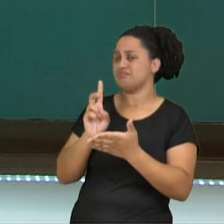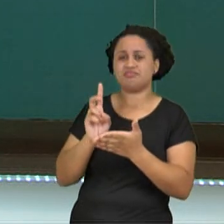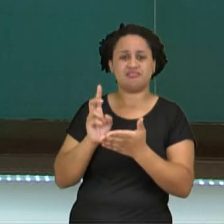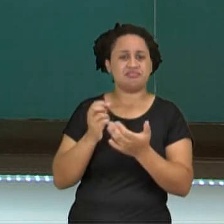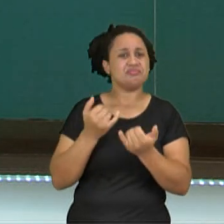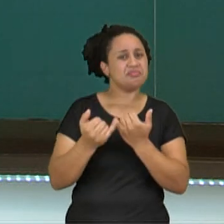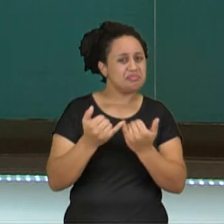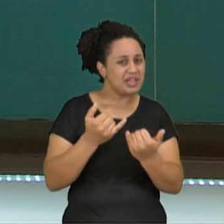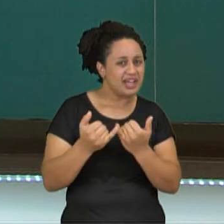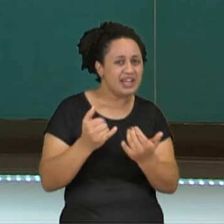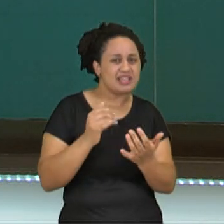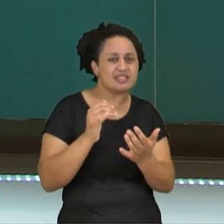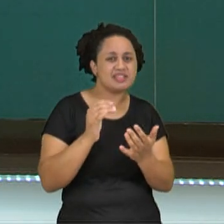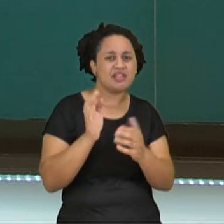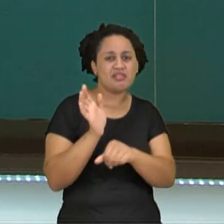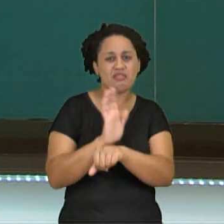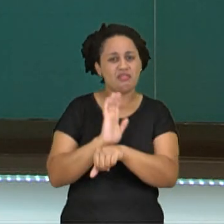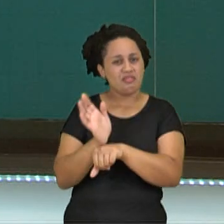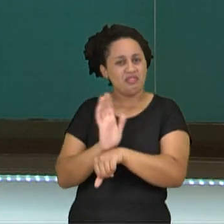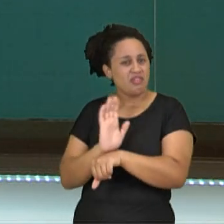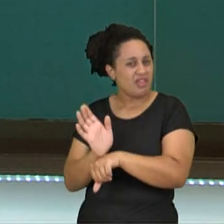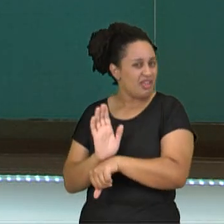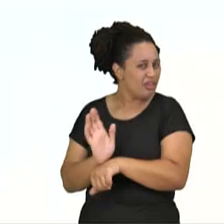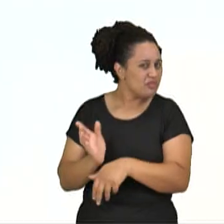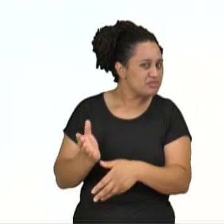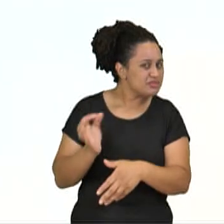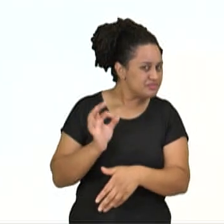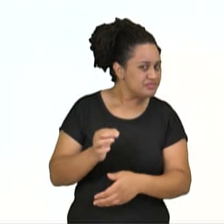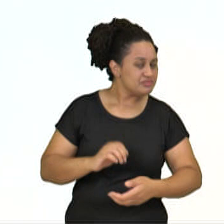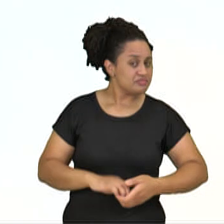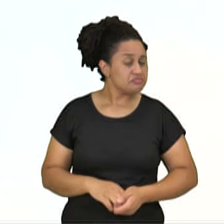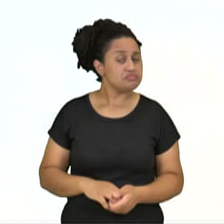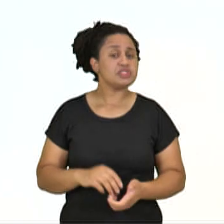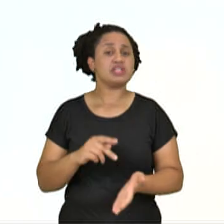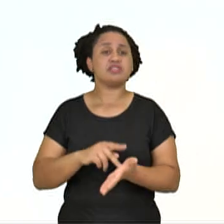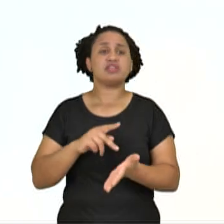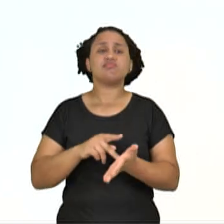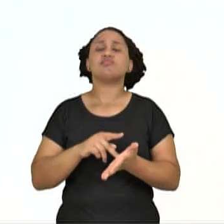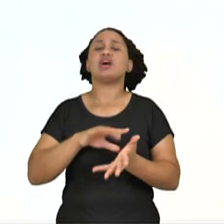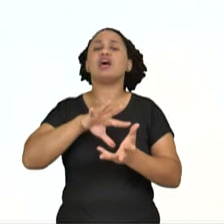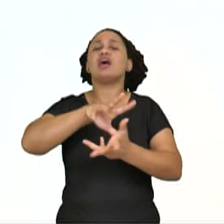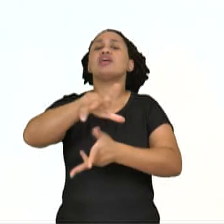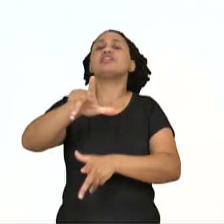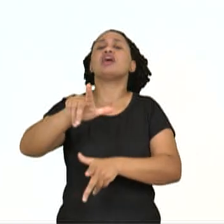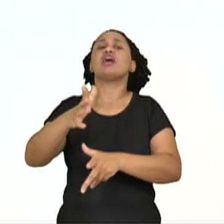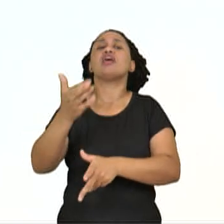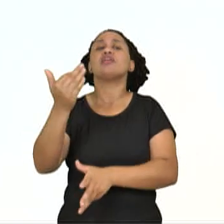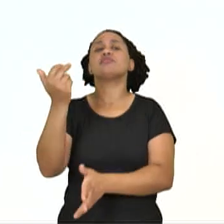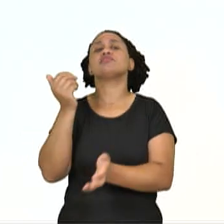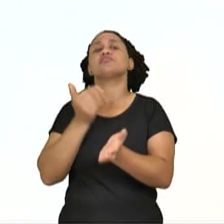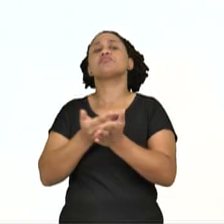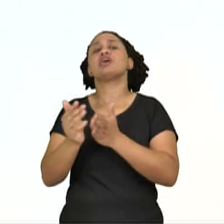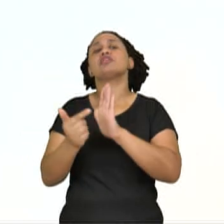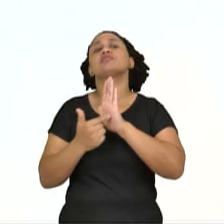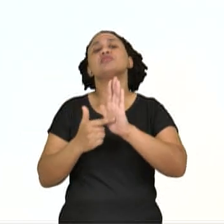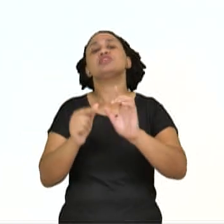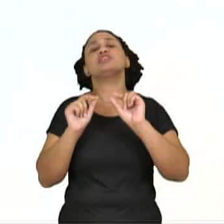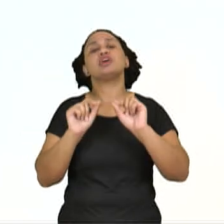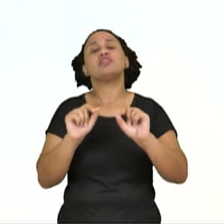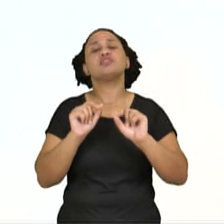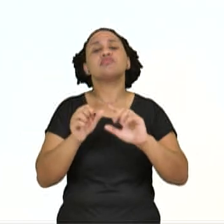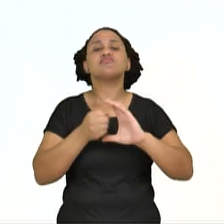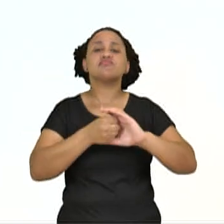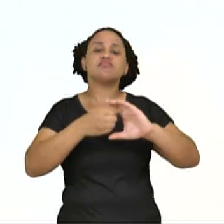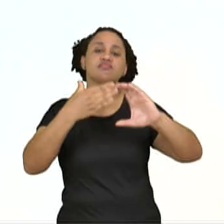Meio cinematográfico. Realmente, a Terra apresentava no início de sua formação as